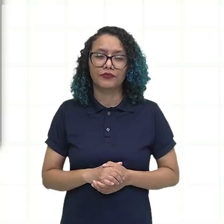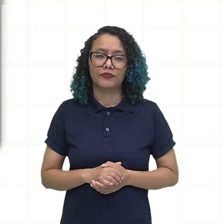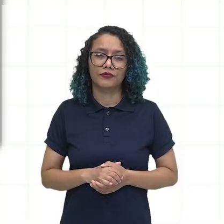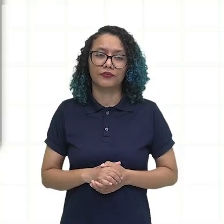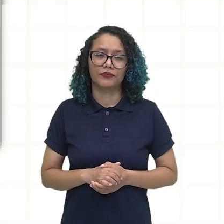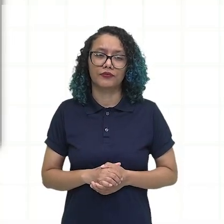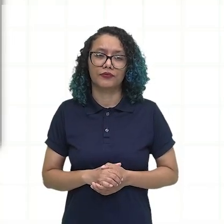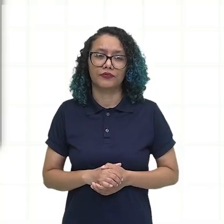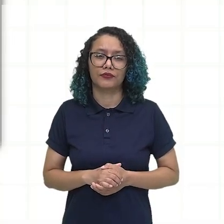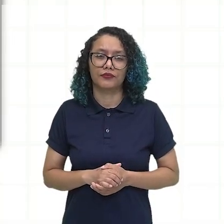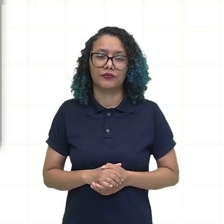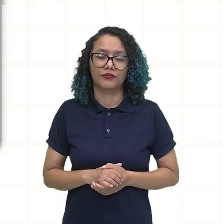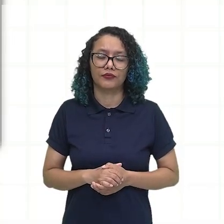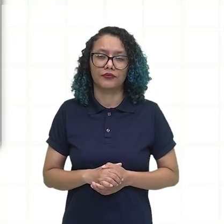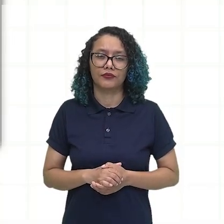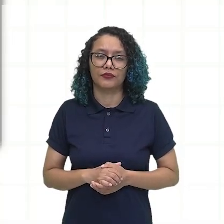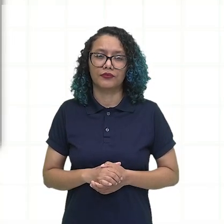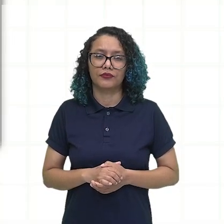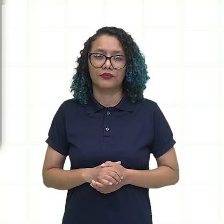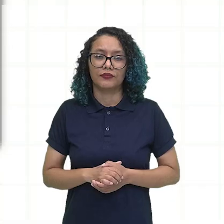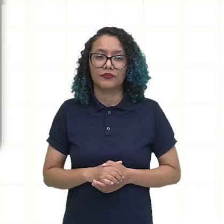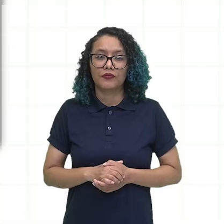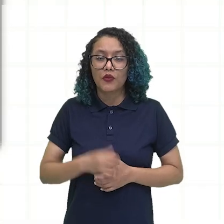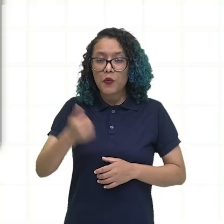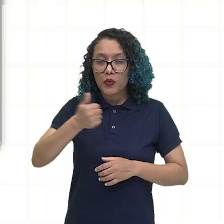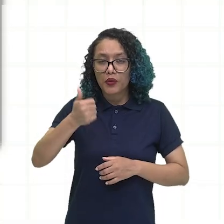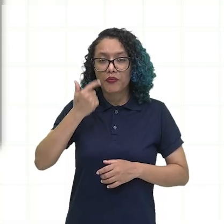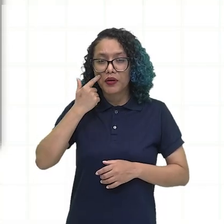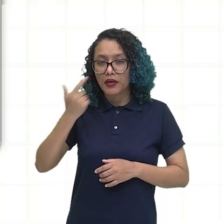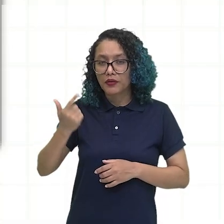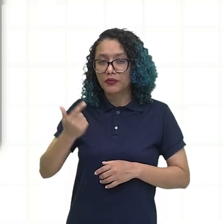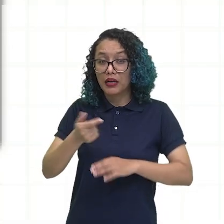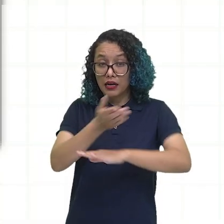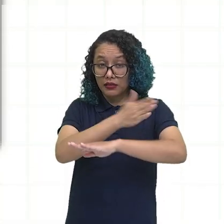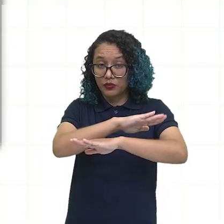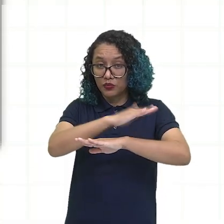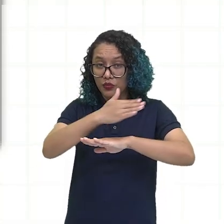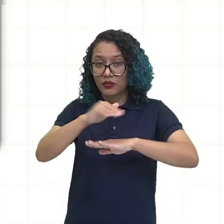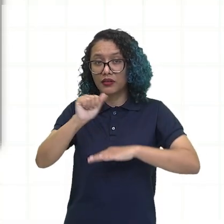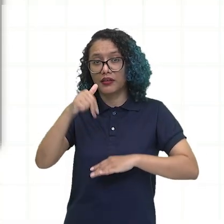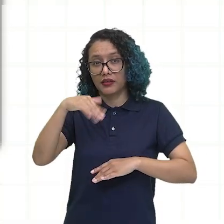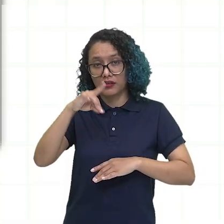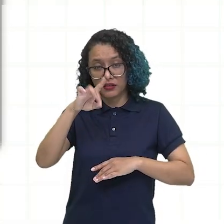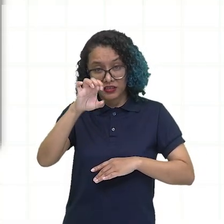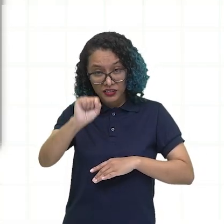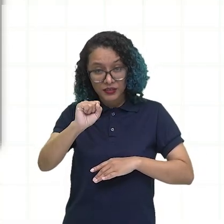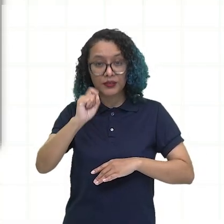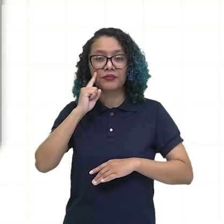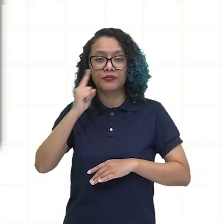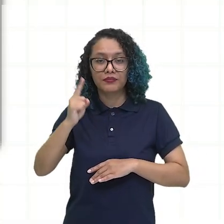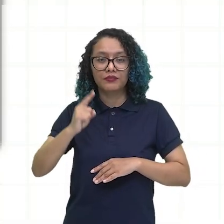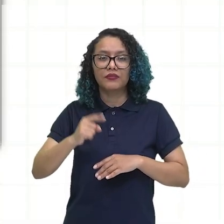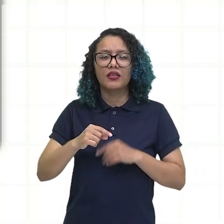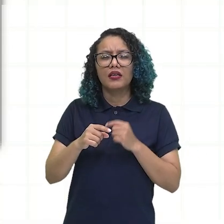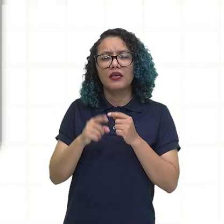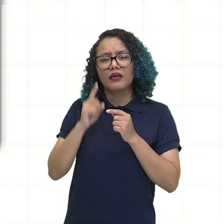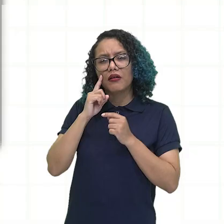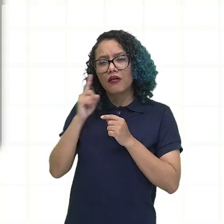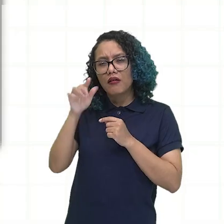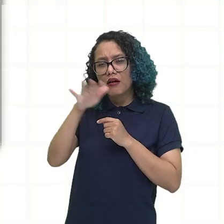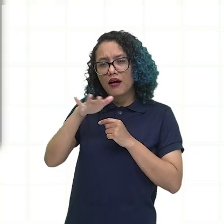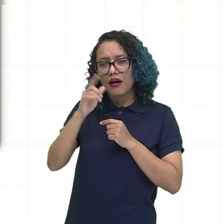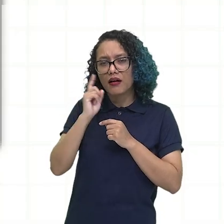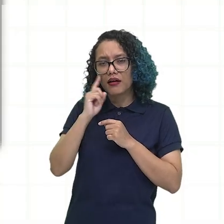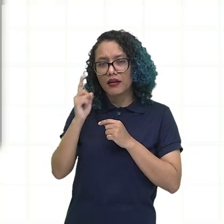de 2 coisas. O levantamento dos Andes aqui, certo? E aqui você observa